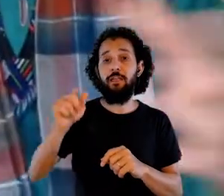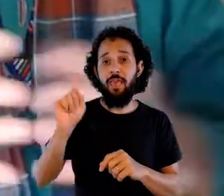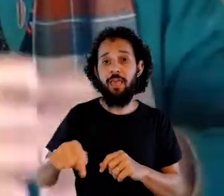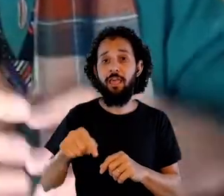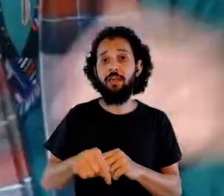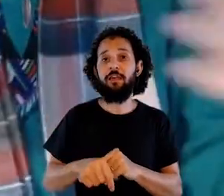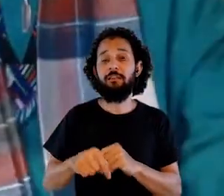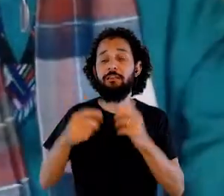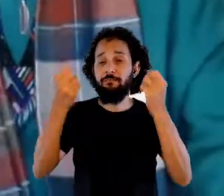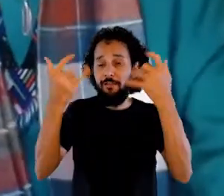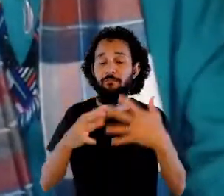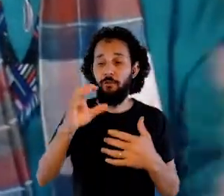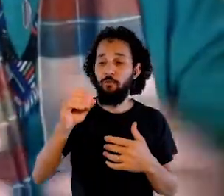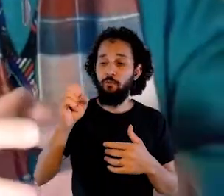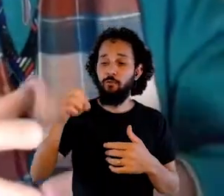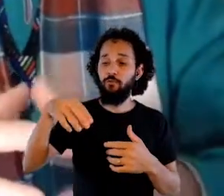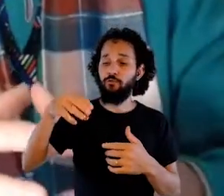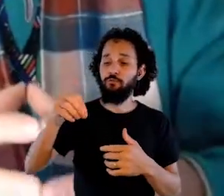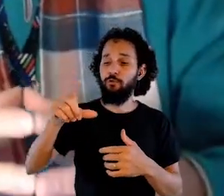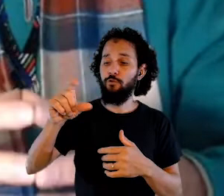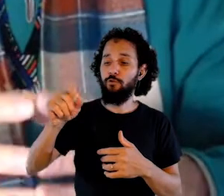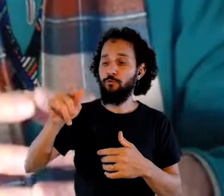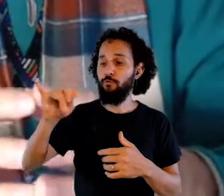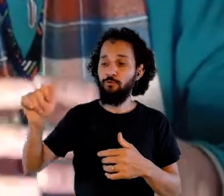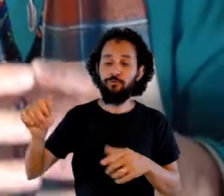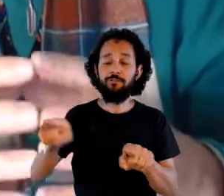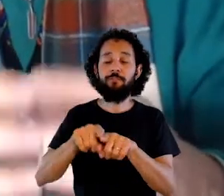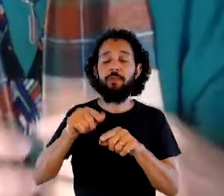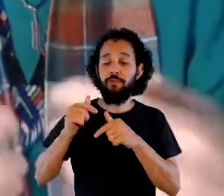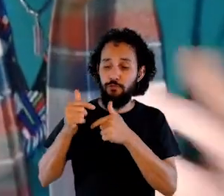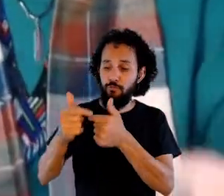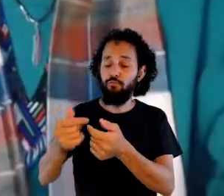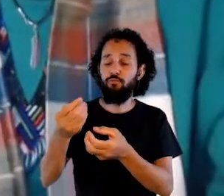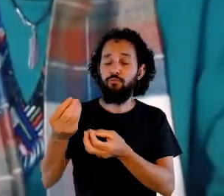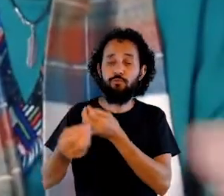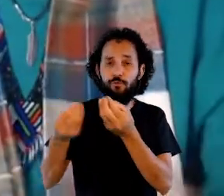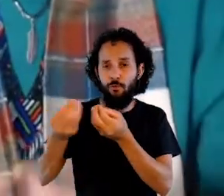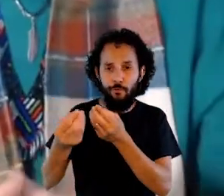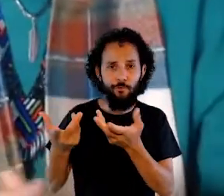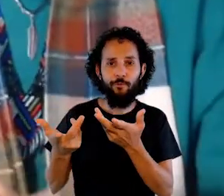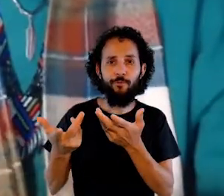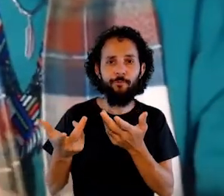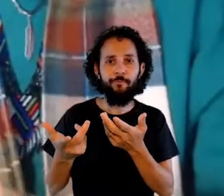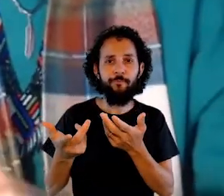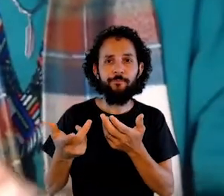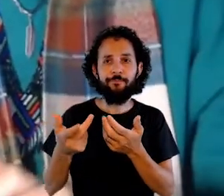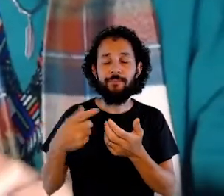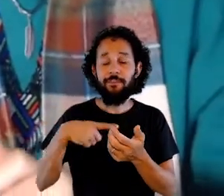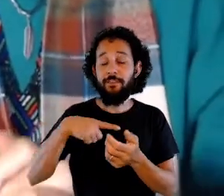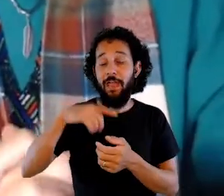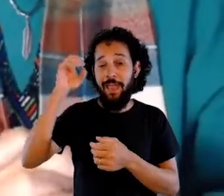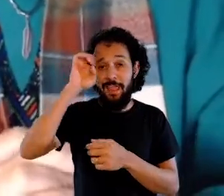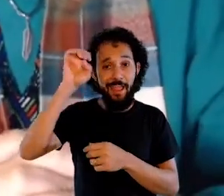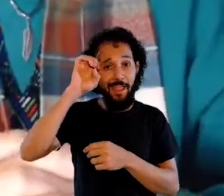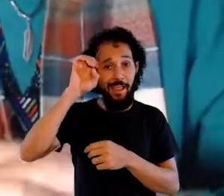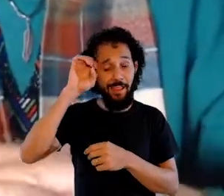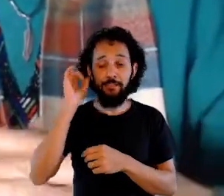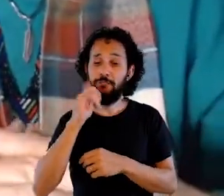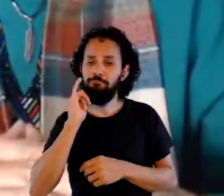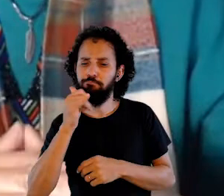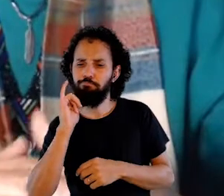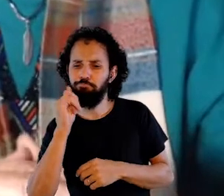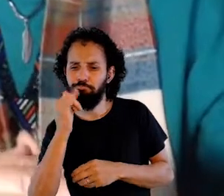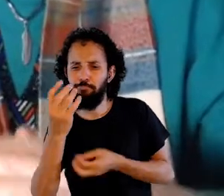passavam a cura das atitudes, né? Passavam uma ética para as pessoas, né? Ensinavam sobre